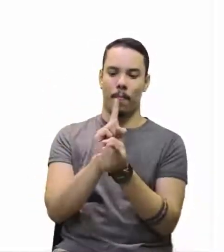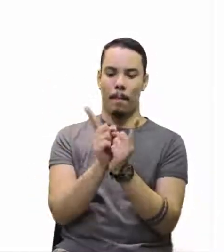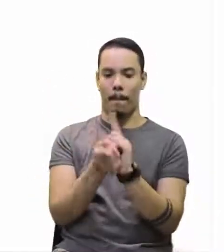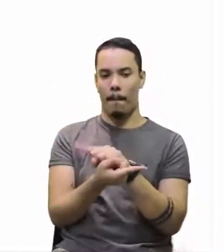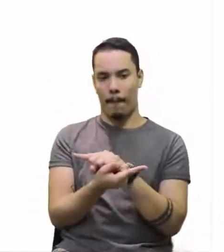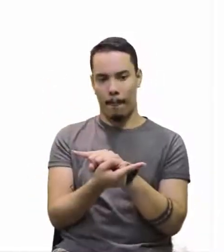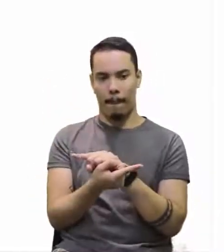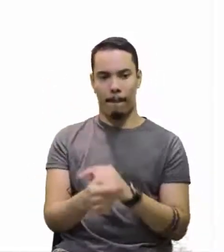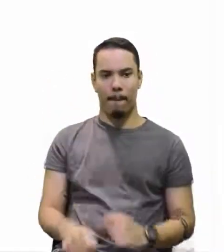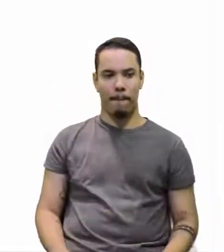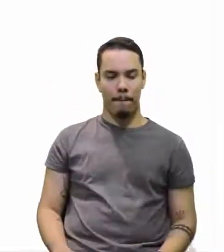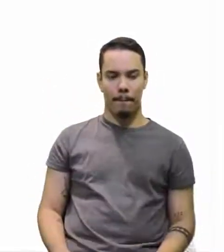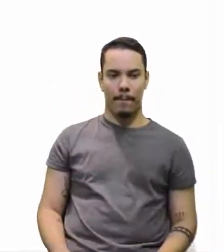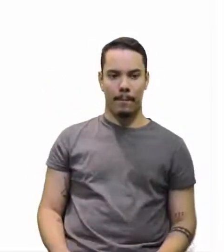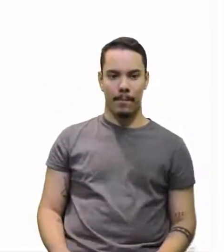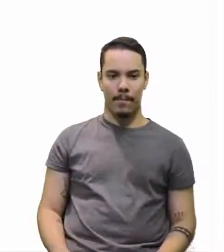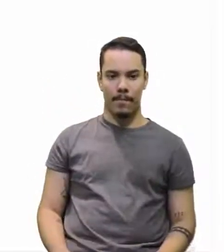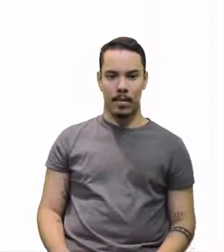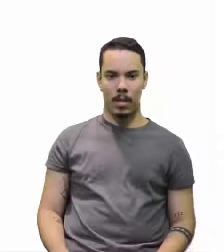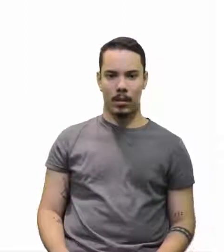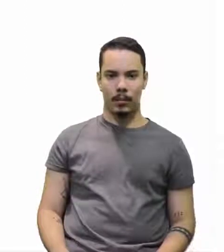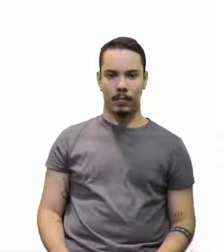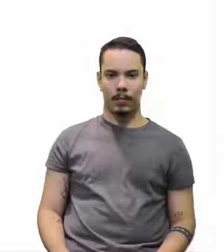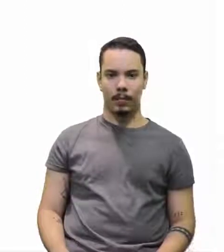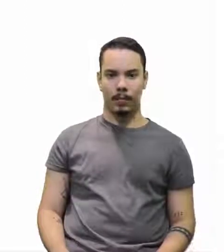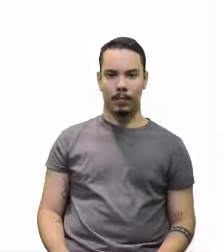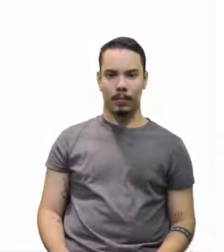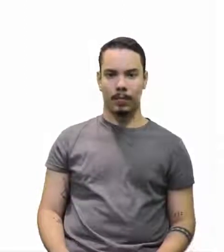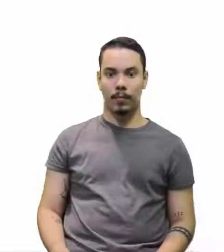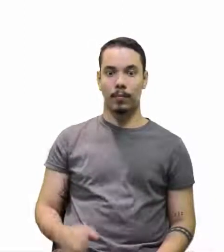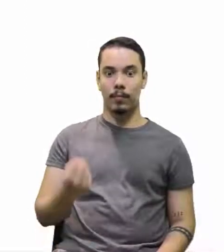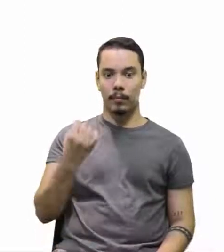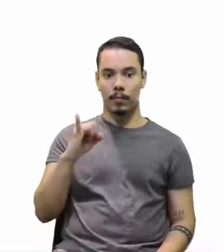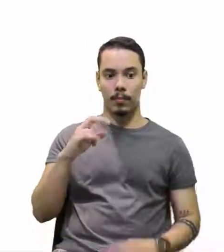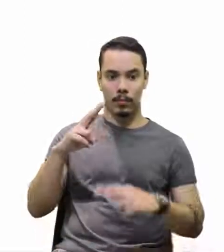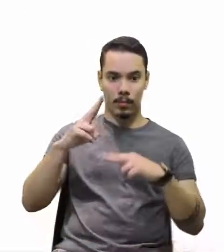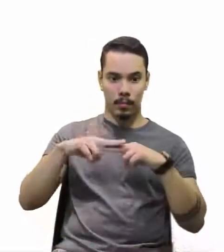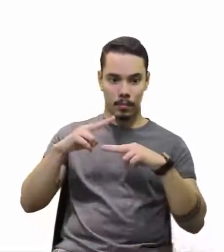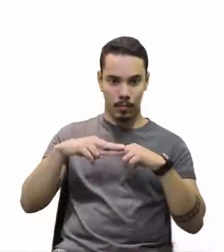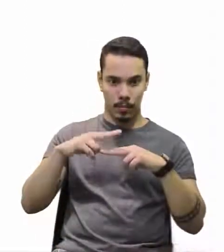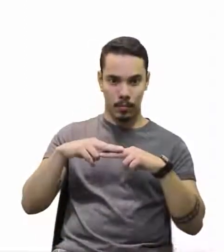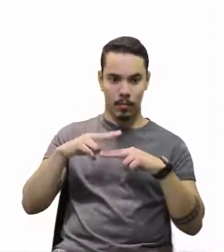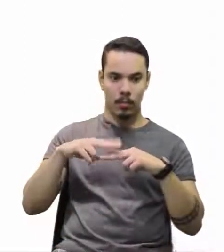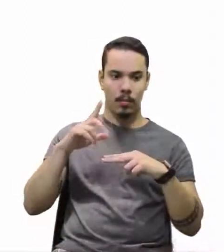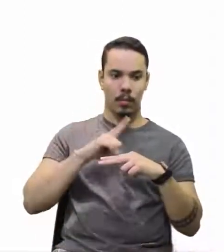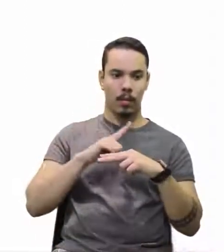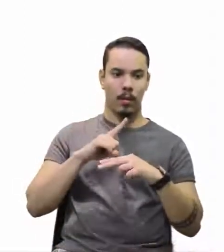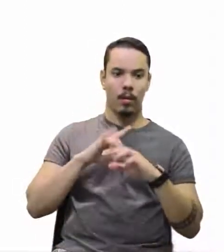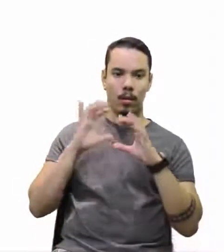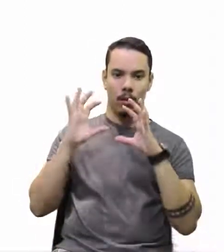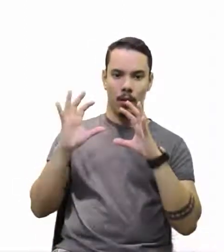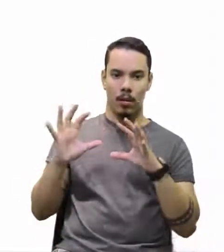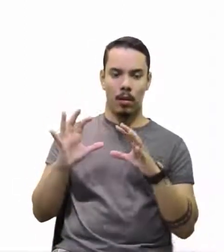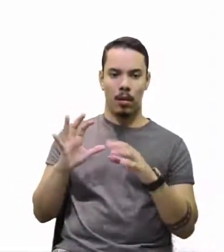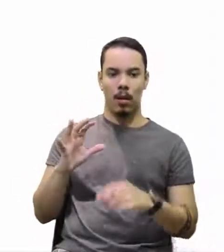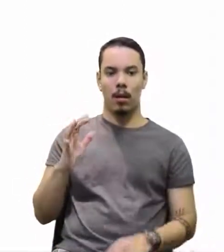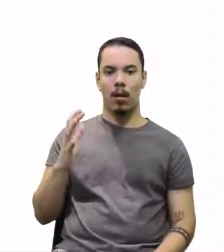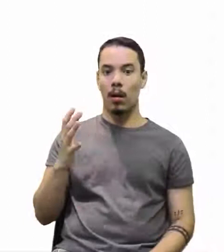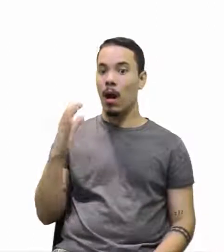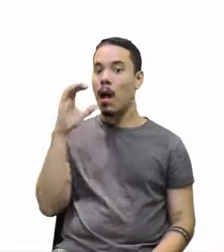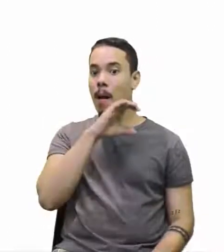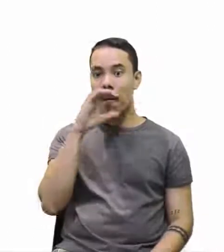é crescente, agora é decrescente. Quando a chave passa, então, dessa posição, né? 1 para 2,